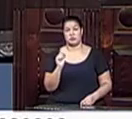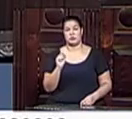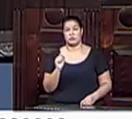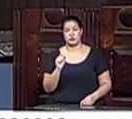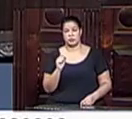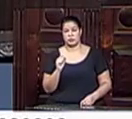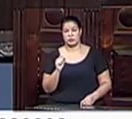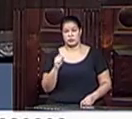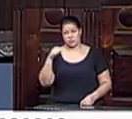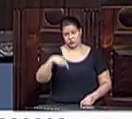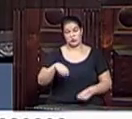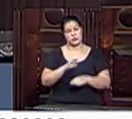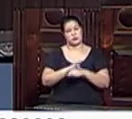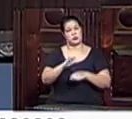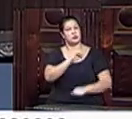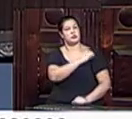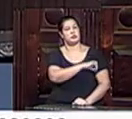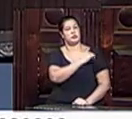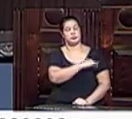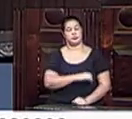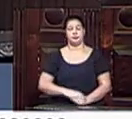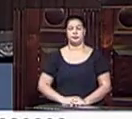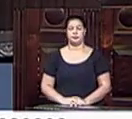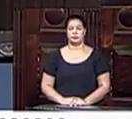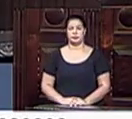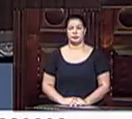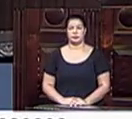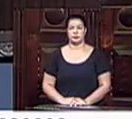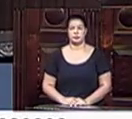principalmente o estado do Rio de Janeiro.